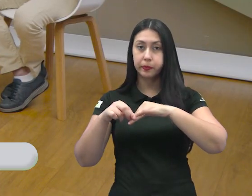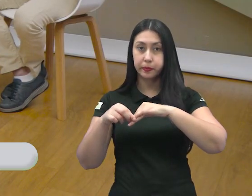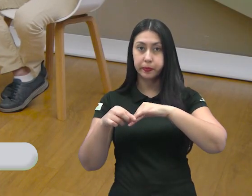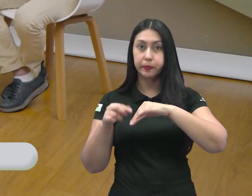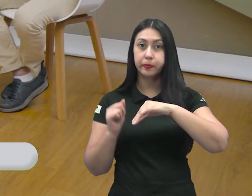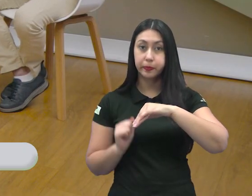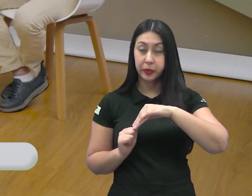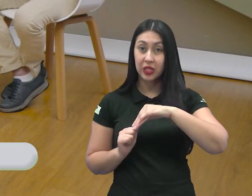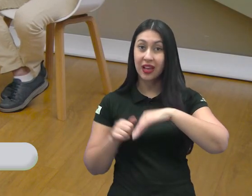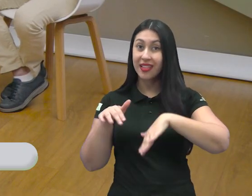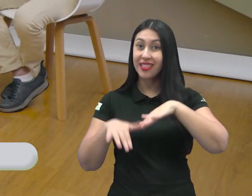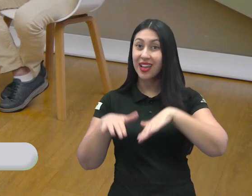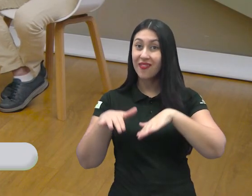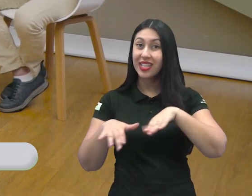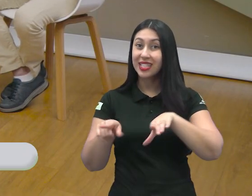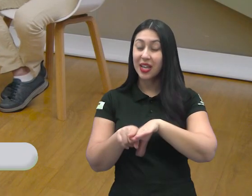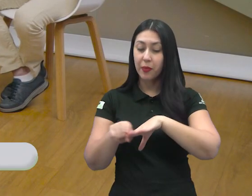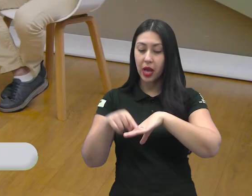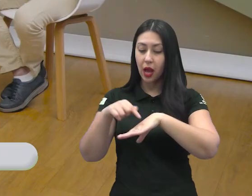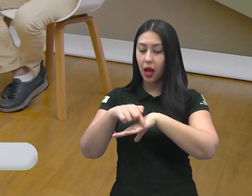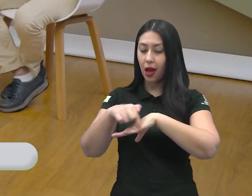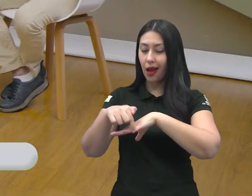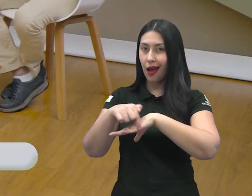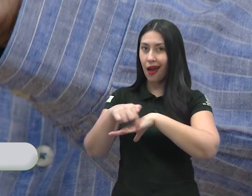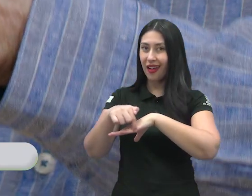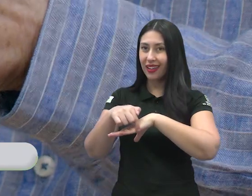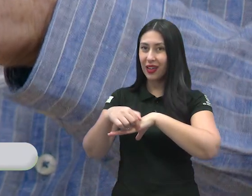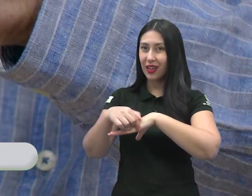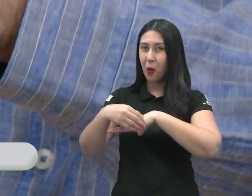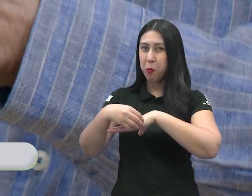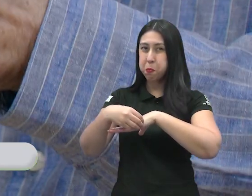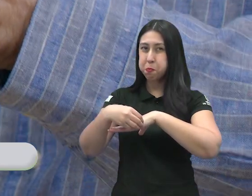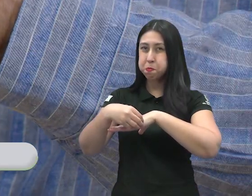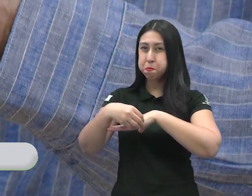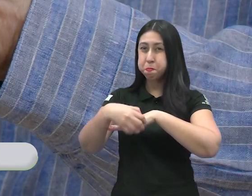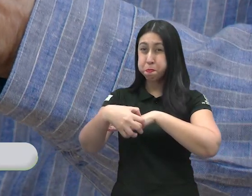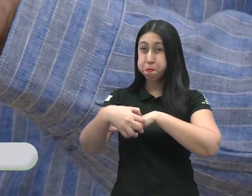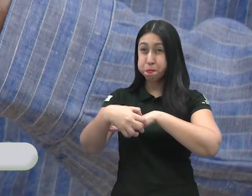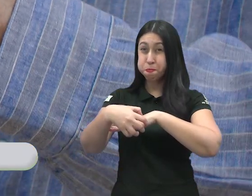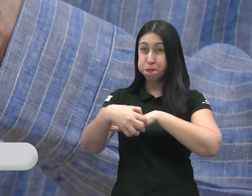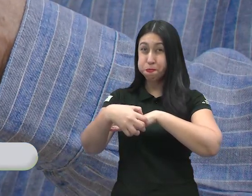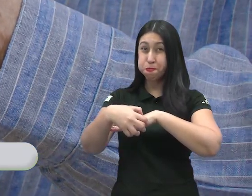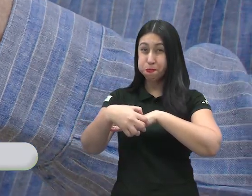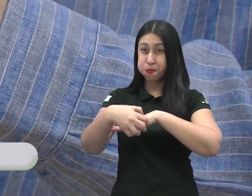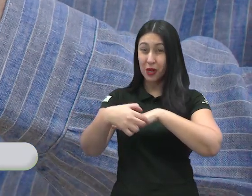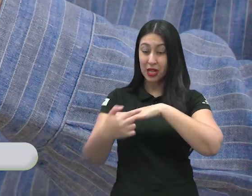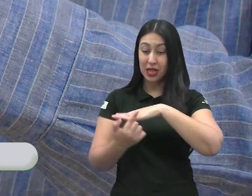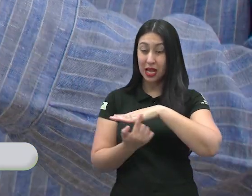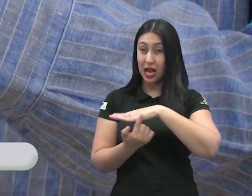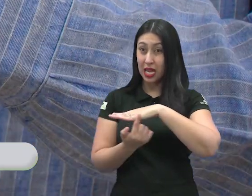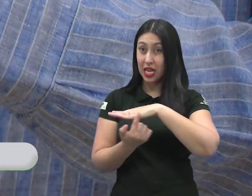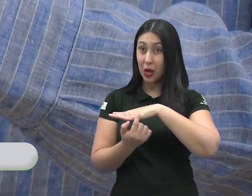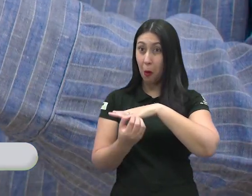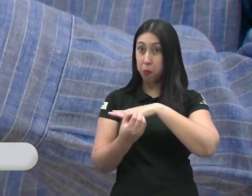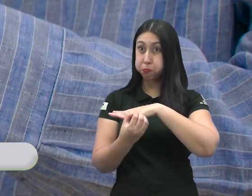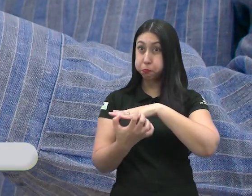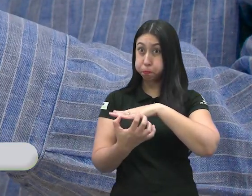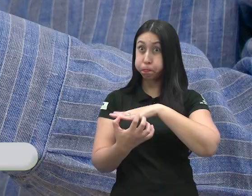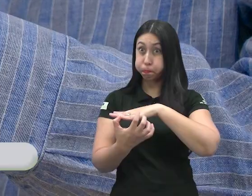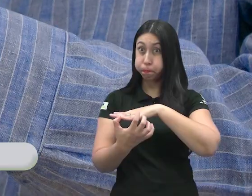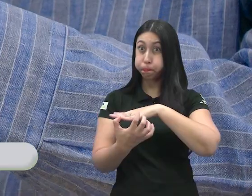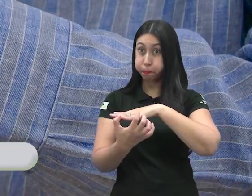às vezes causa uma calosidade até aqui, ó, na cabeça do quinto metatarsiano, né? É de